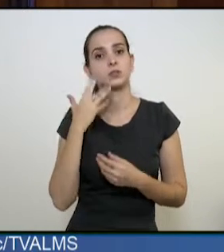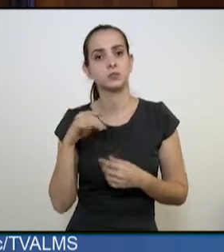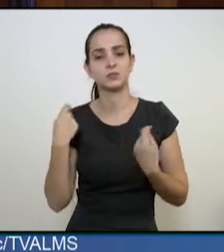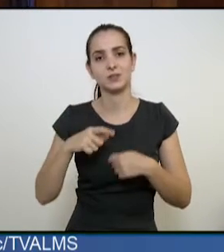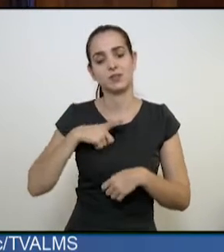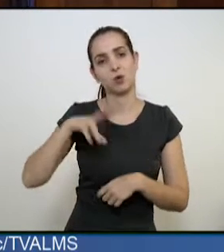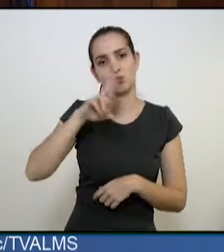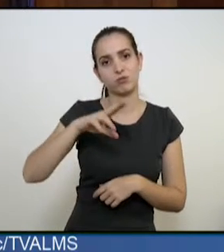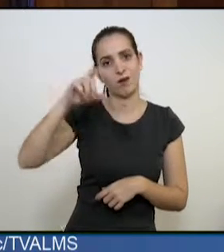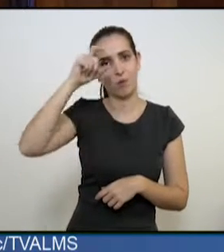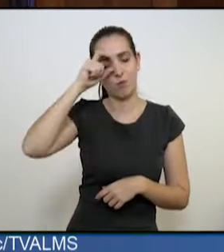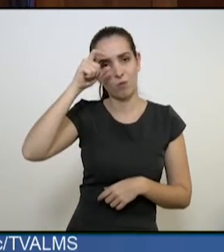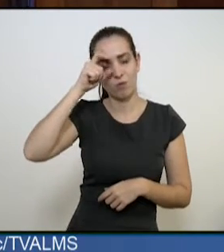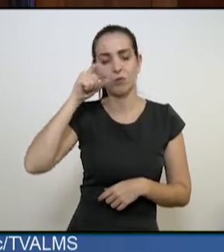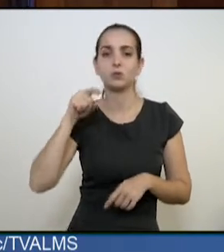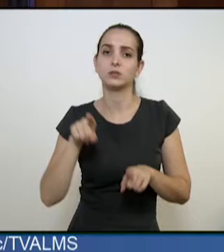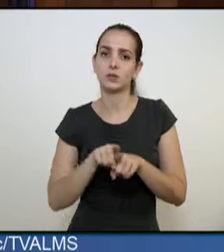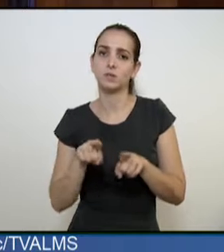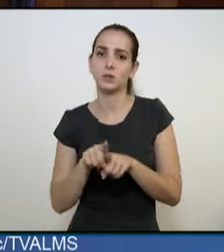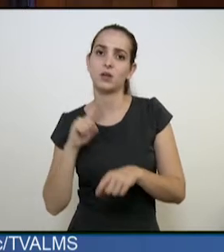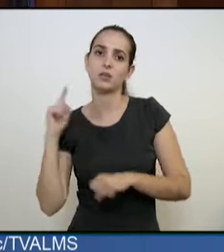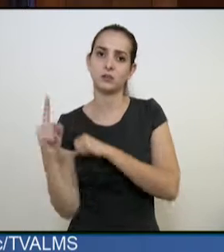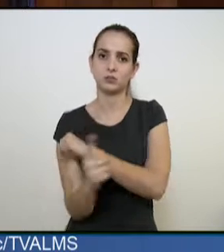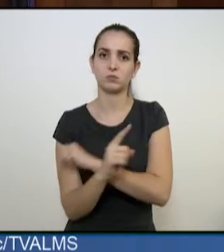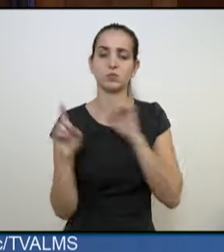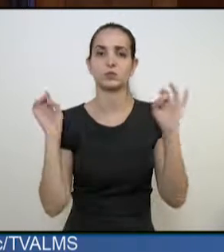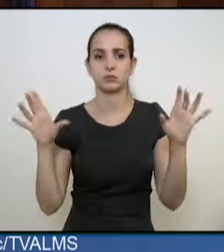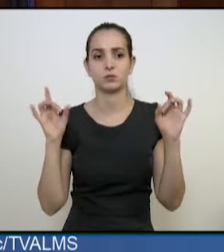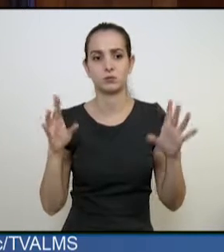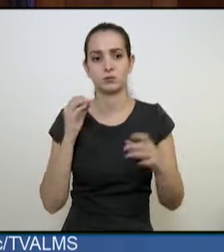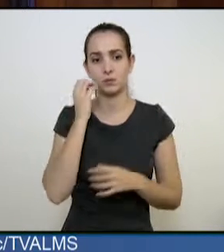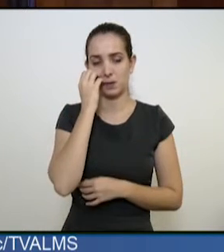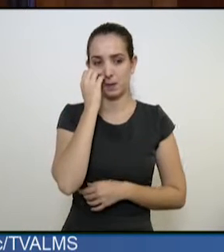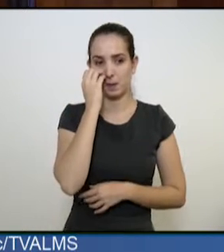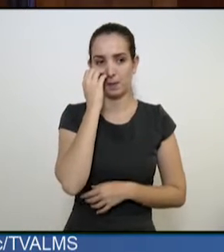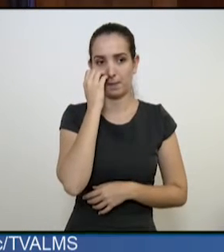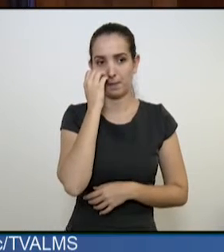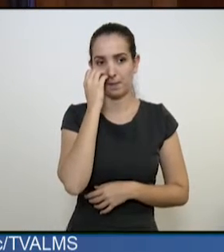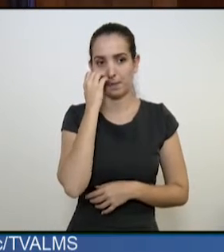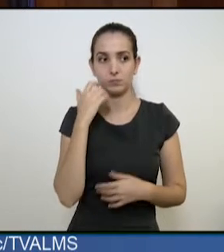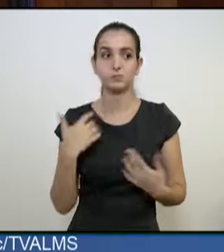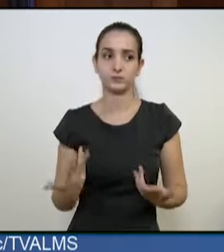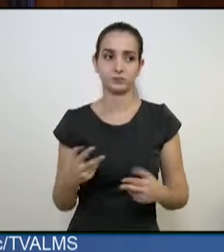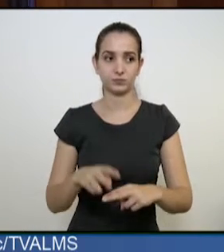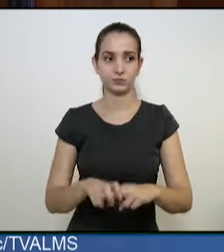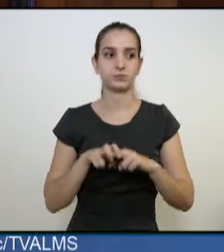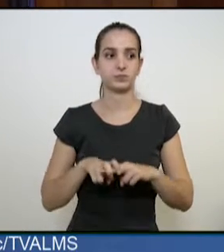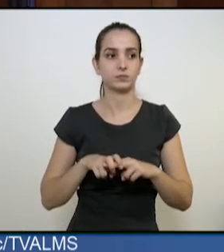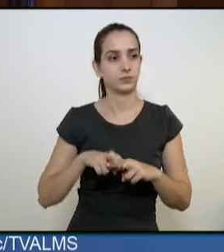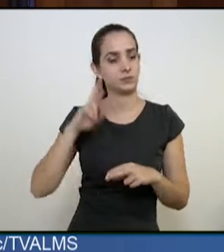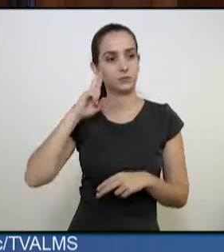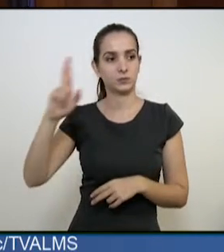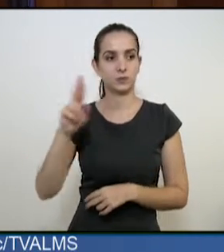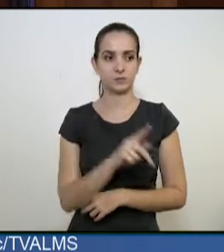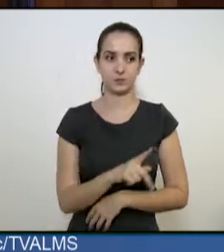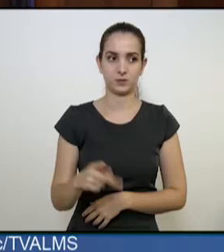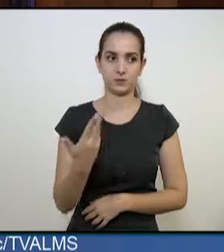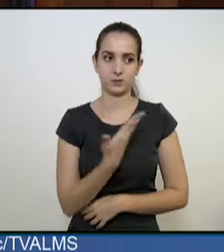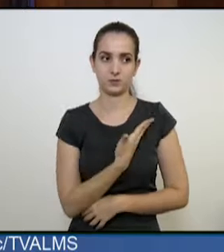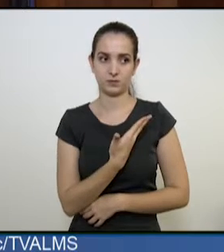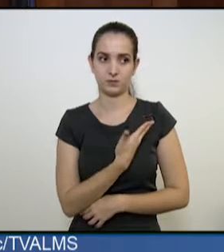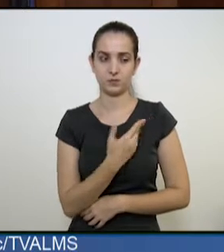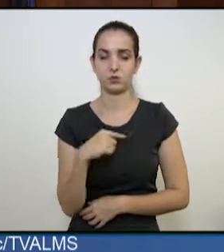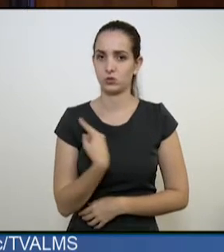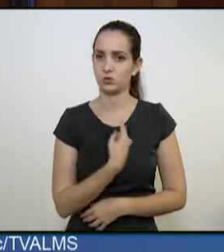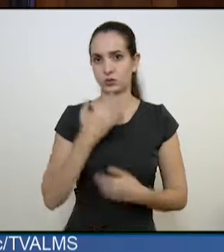óculos, precisam de atendimento especial, inclusive na área de pediatria. Então, senhor presidente, nobres pares, nós agradecemos